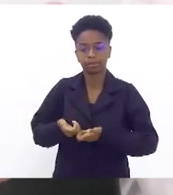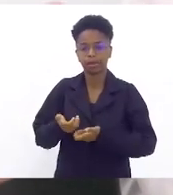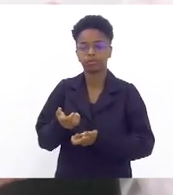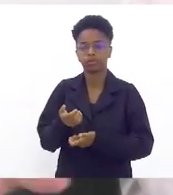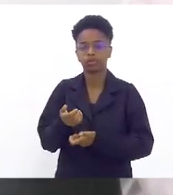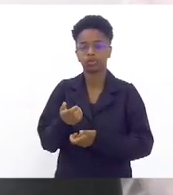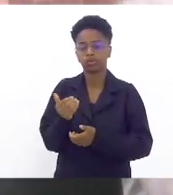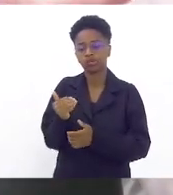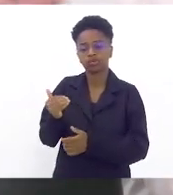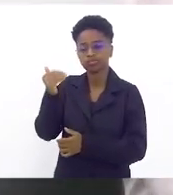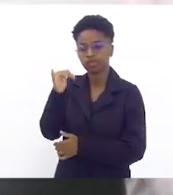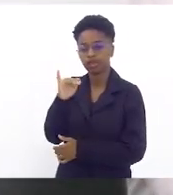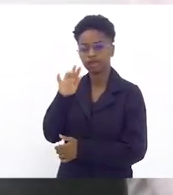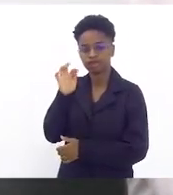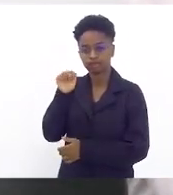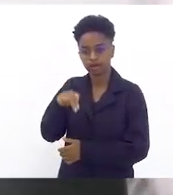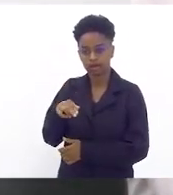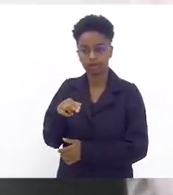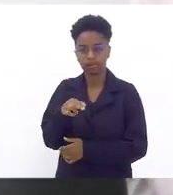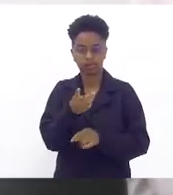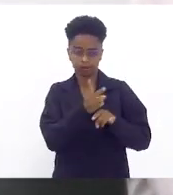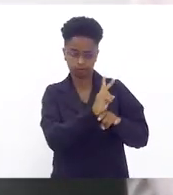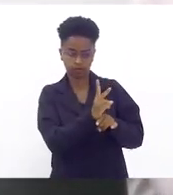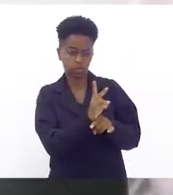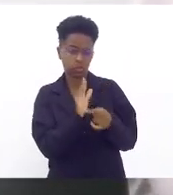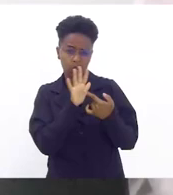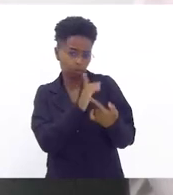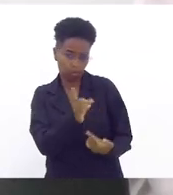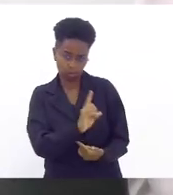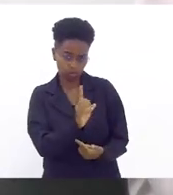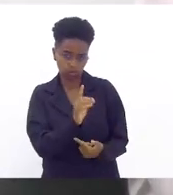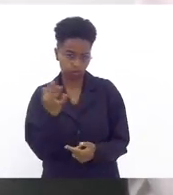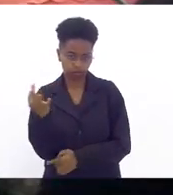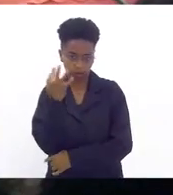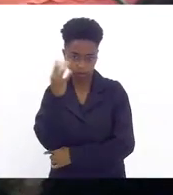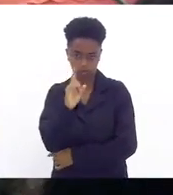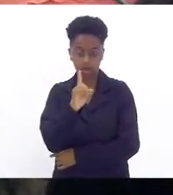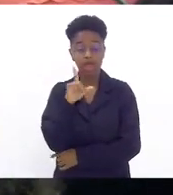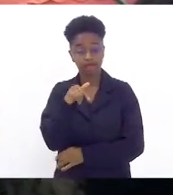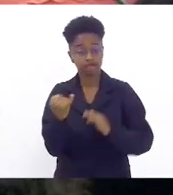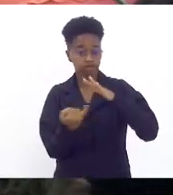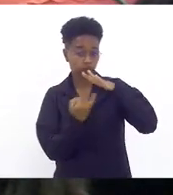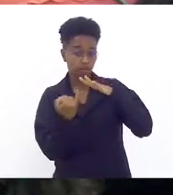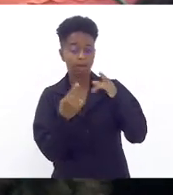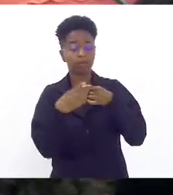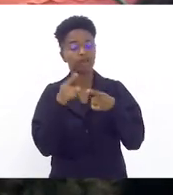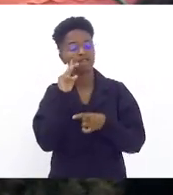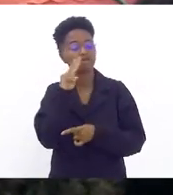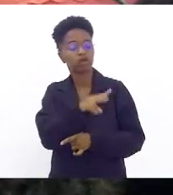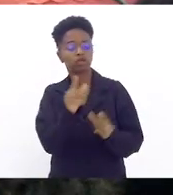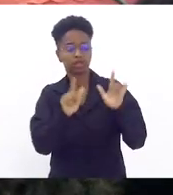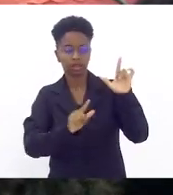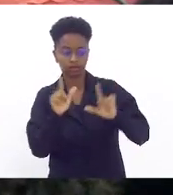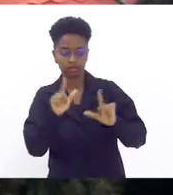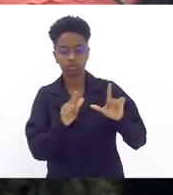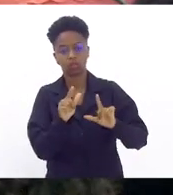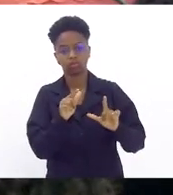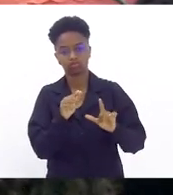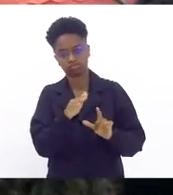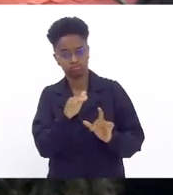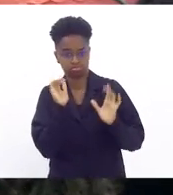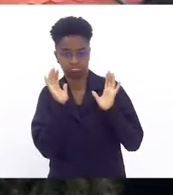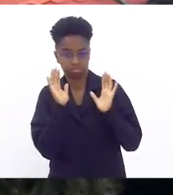informal ele é princípio não se apresentou formalmente ele fez uma visita informal porque viu na televisão não foi um chamamento